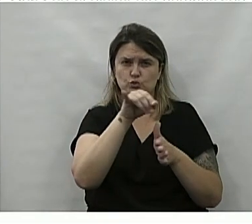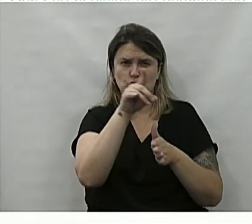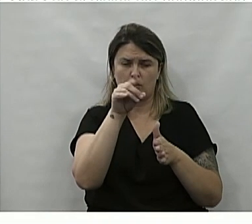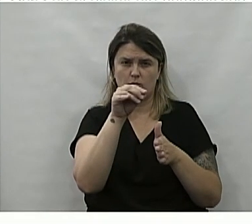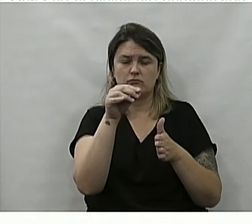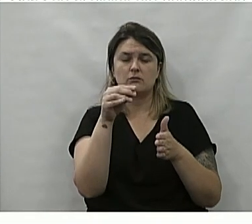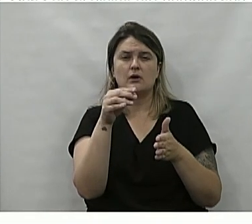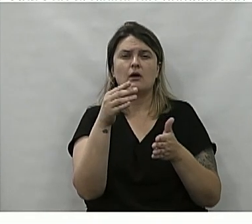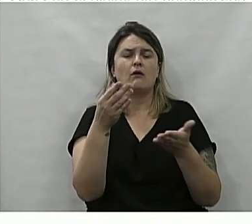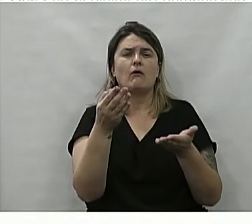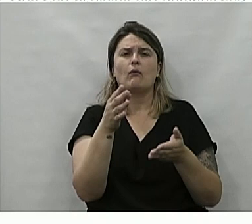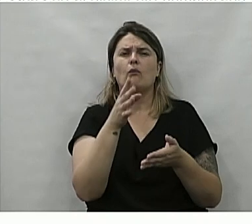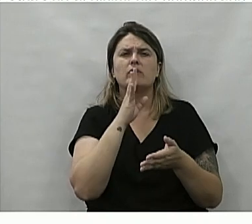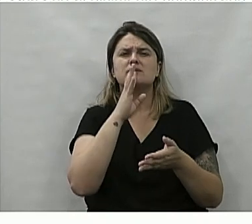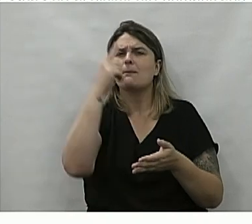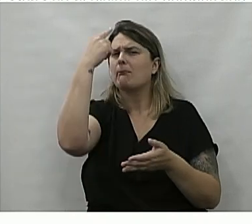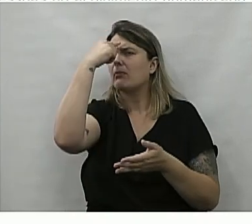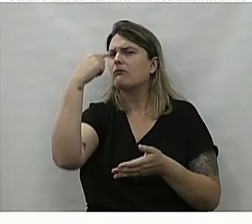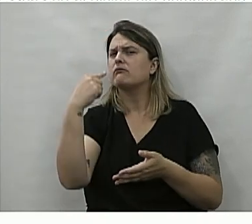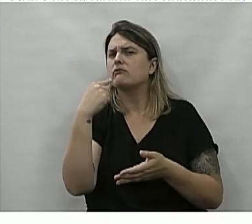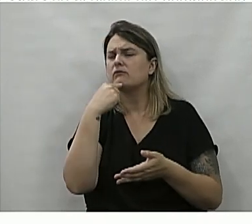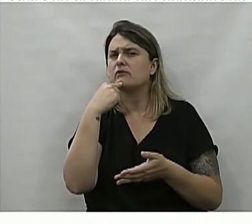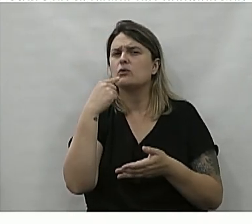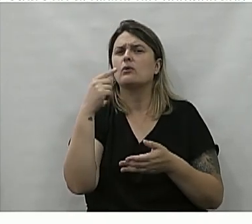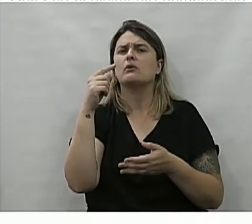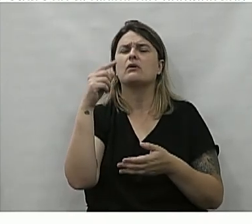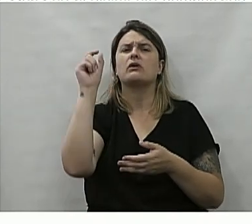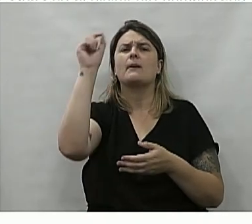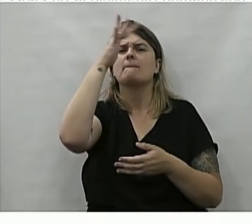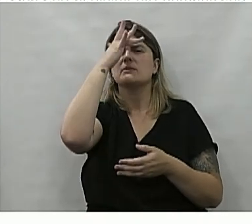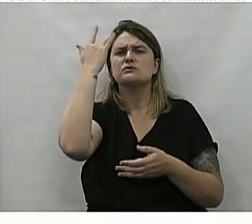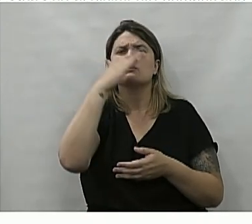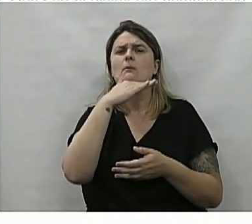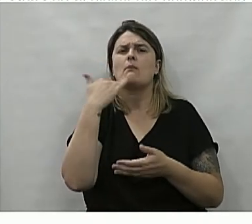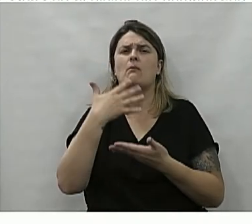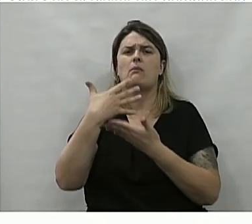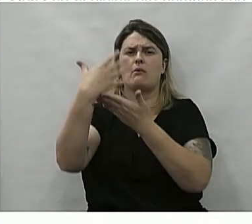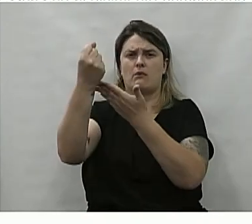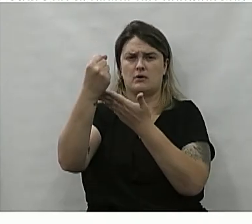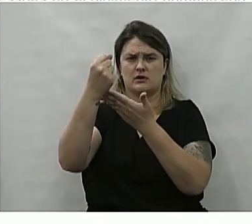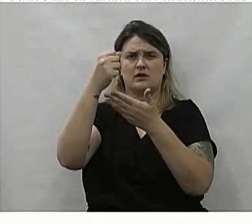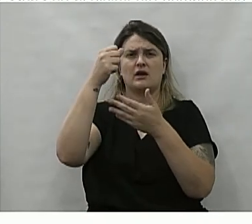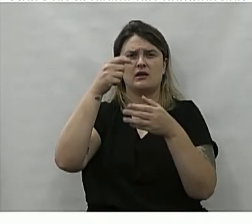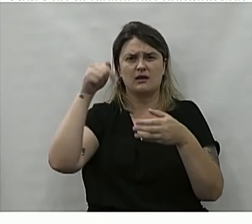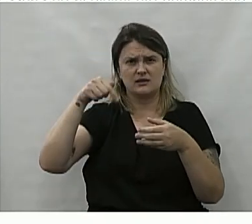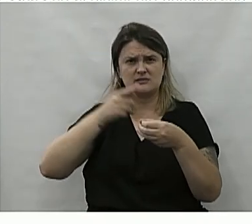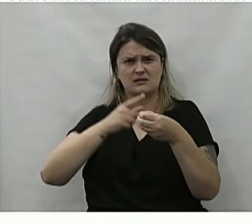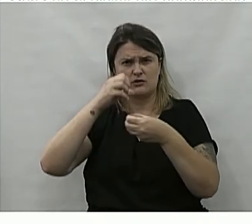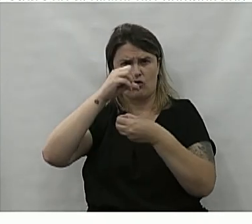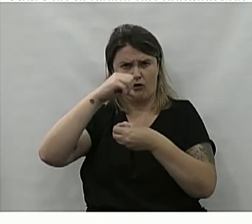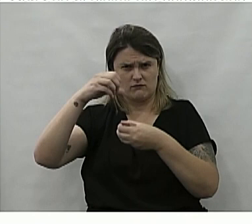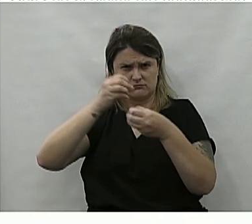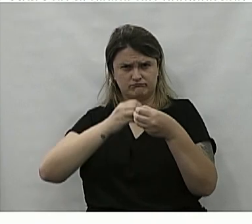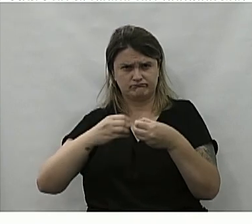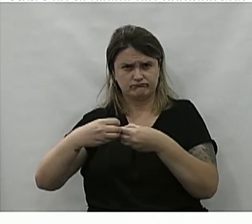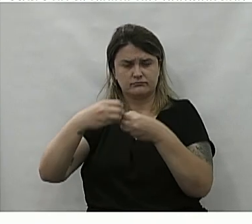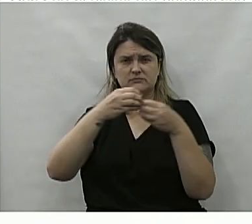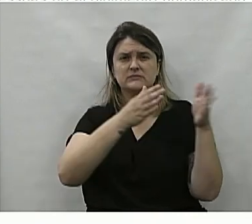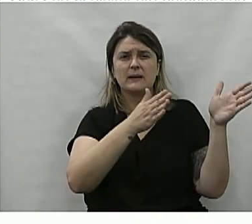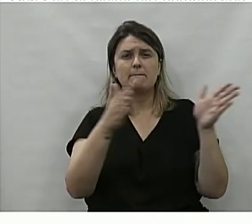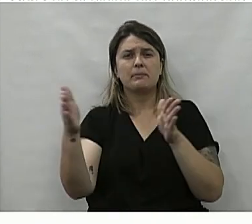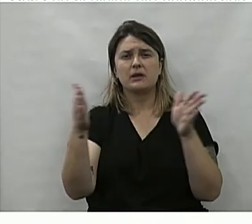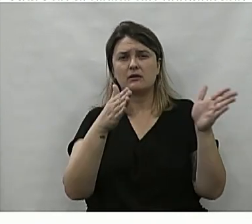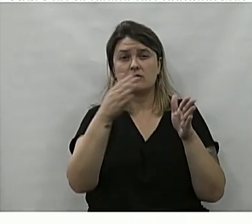Foi conhecer O perfil epidemiológico Dos casos de suicídio Dos novos municípios Da região sul do Paraná No período